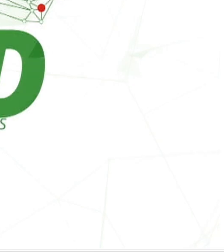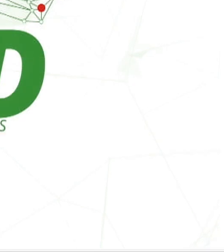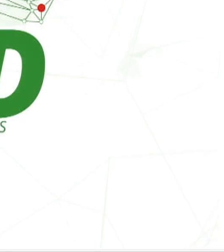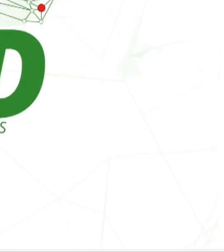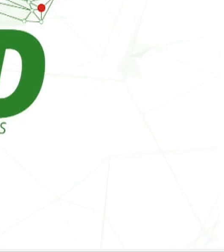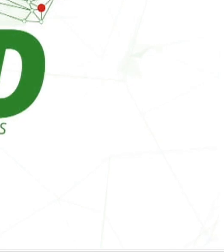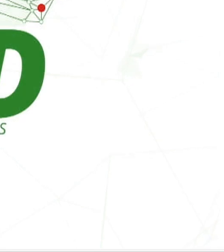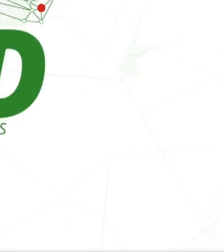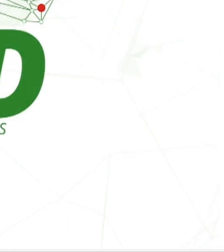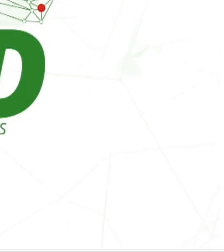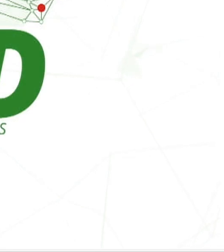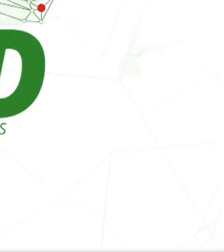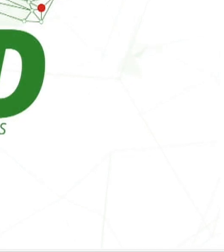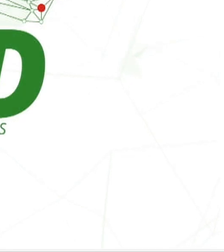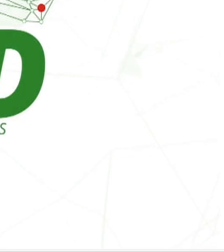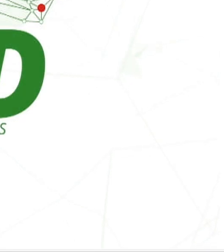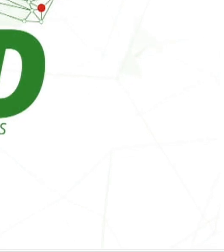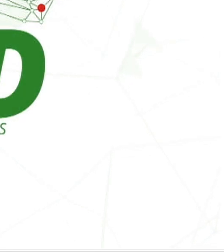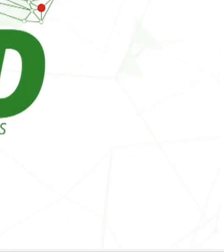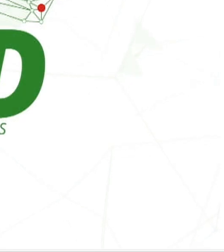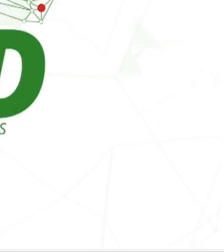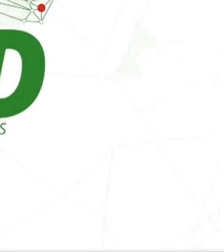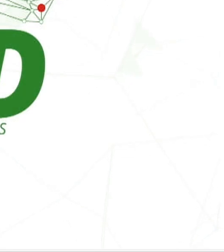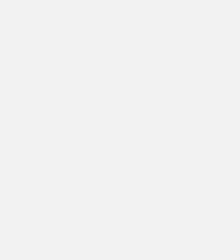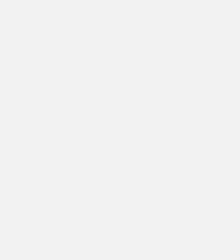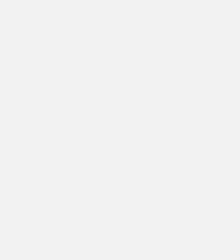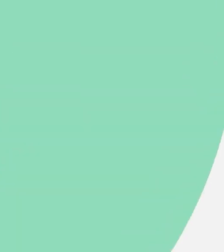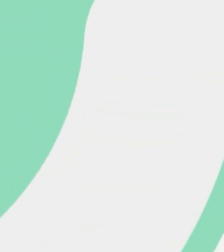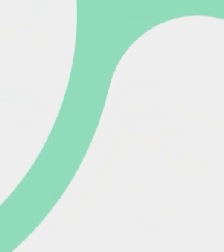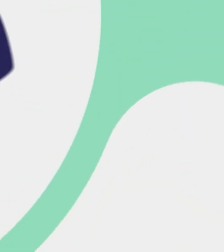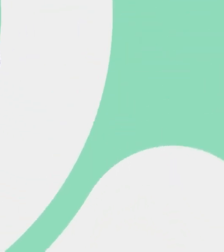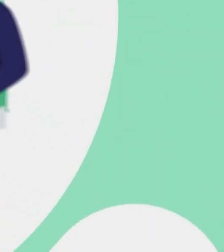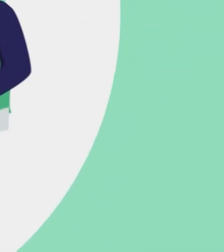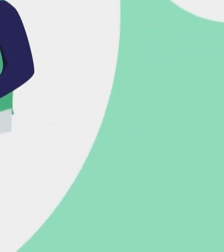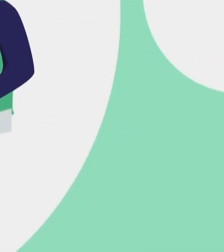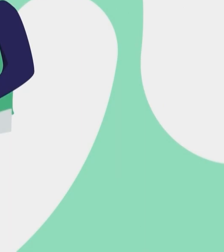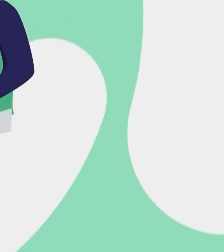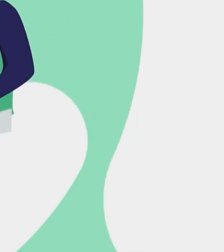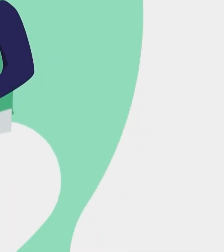Educação à distância, mudando realidades.